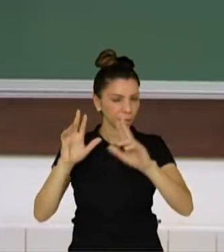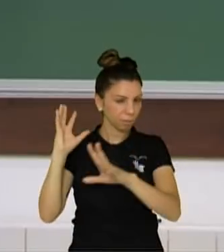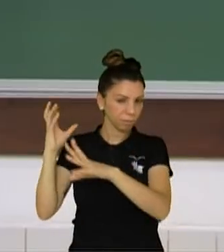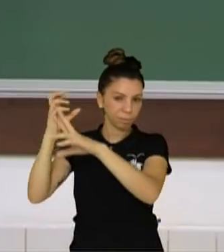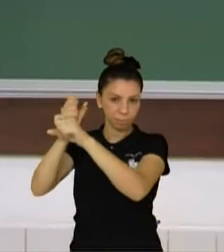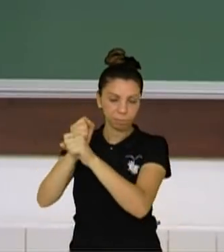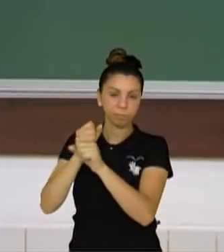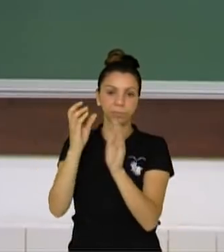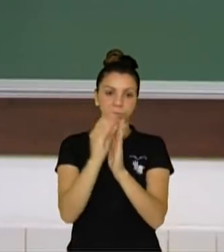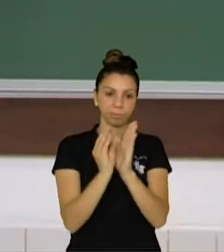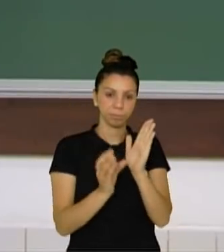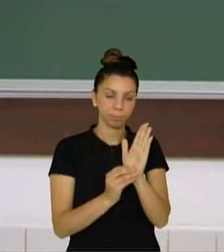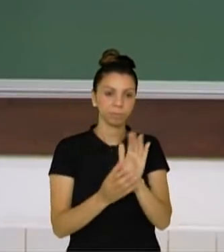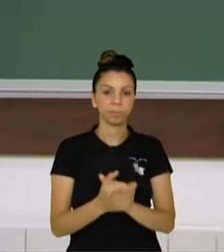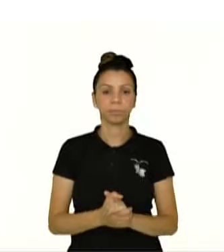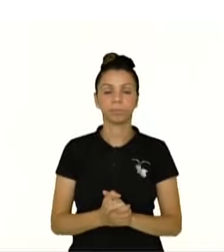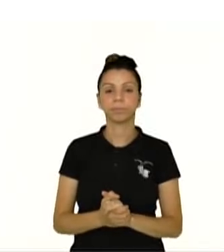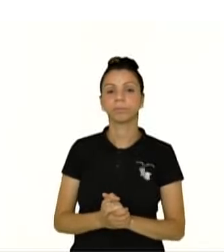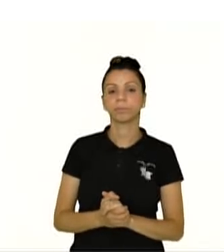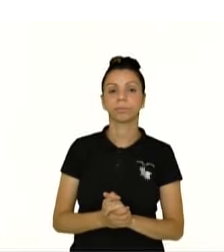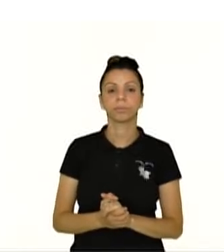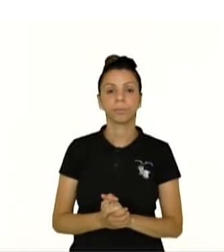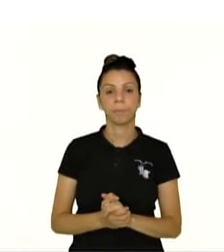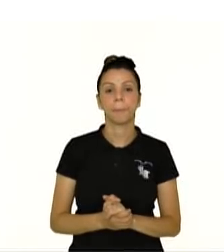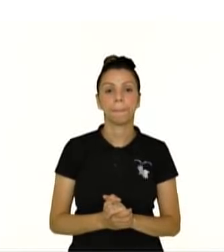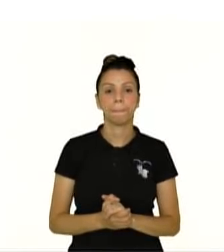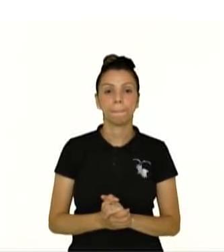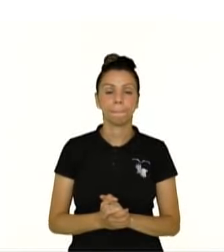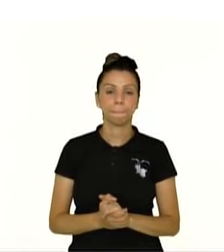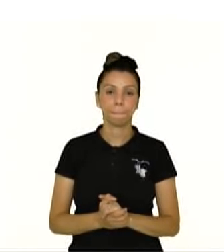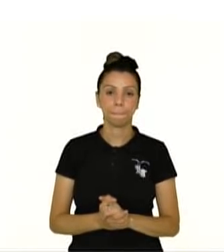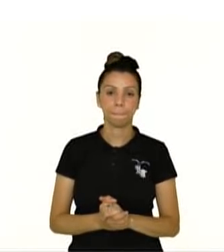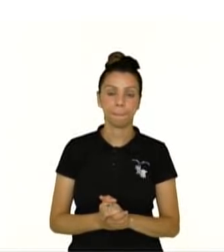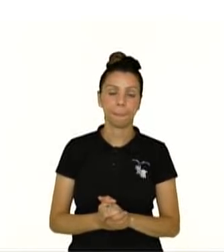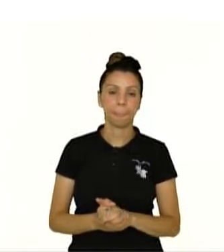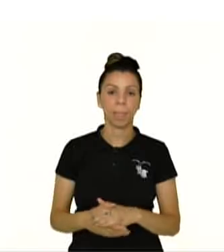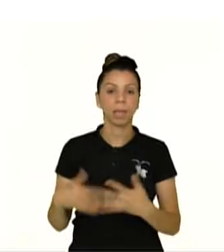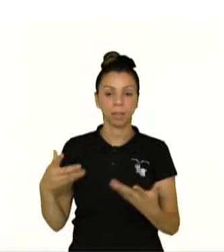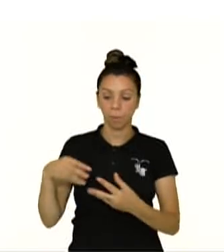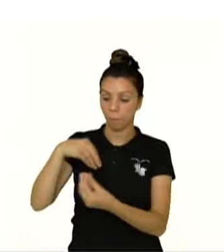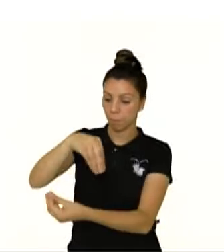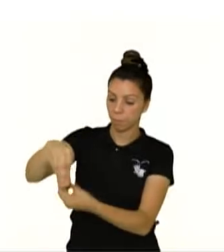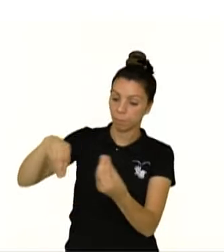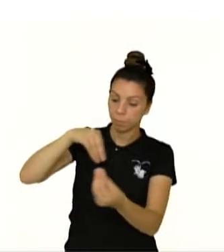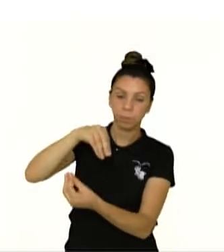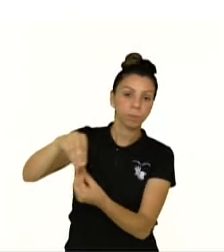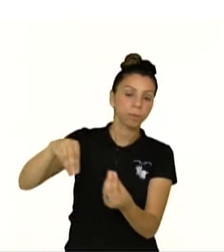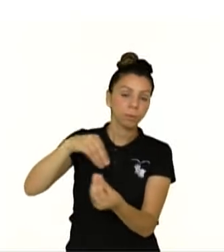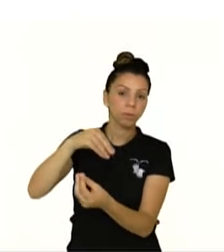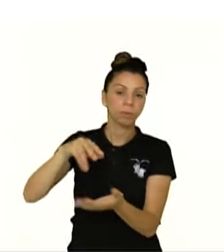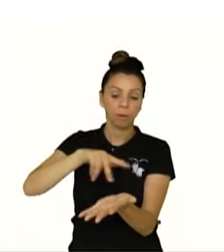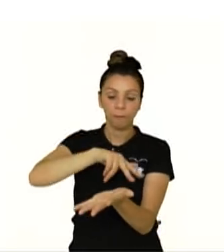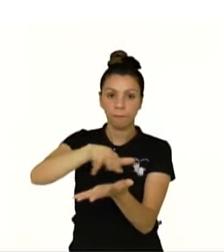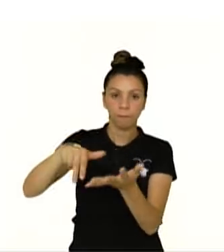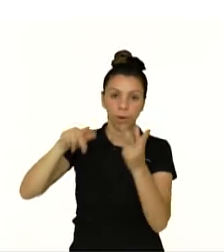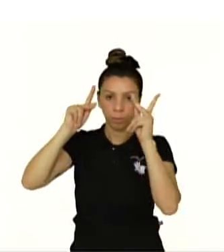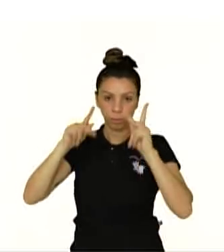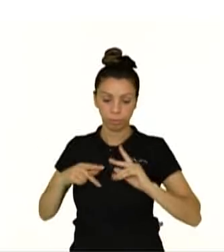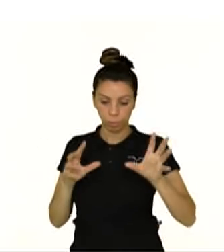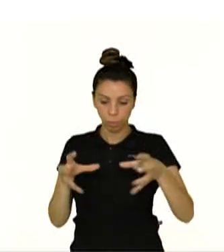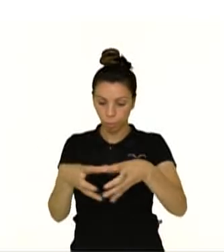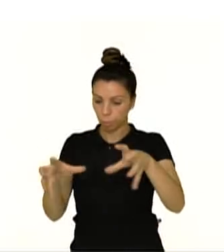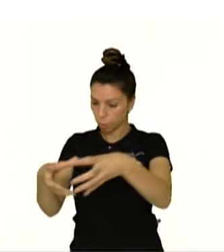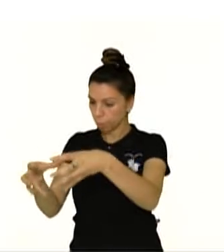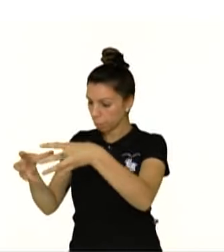relembrado o conteúdo. E qual que é a ideia, então? A ideia é que o poligenismo vai considerar várias raças humanas e